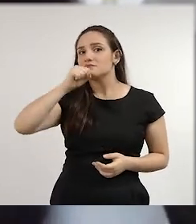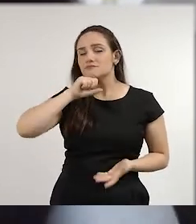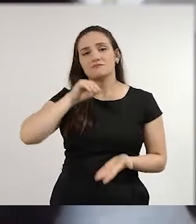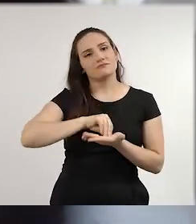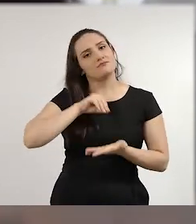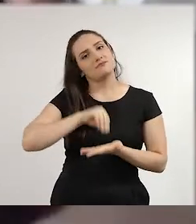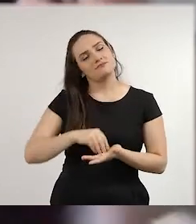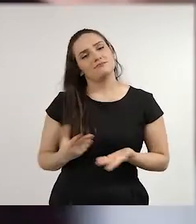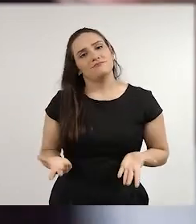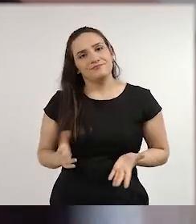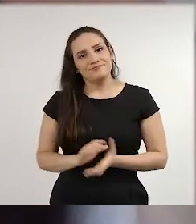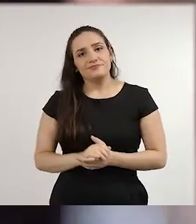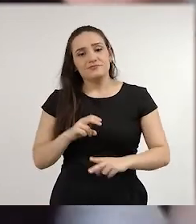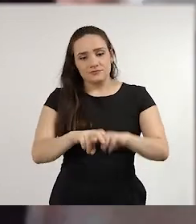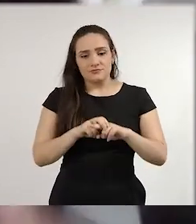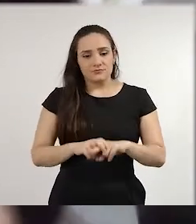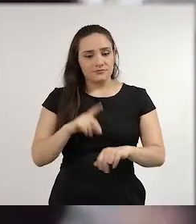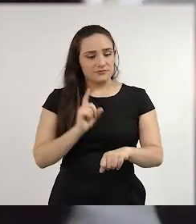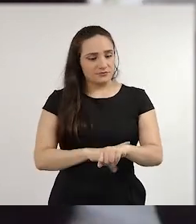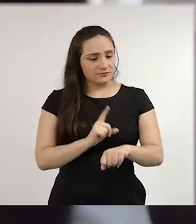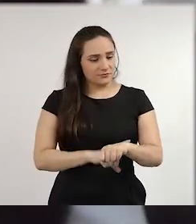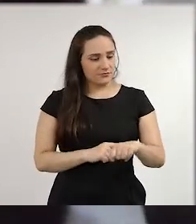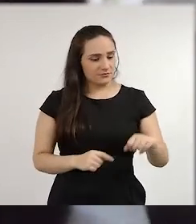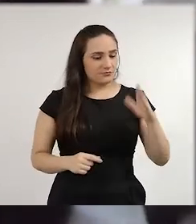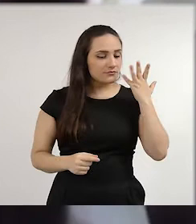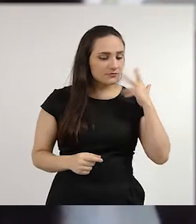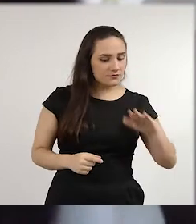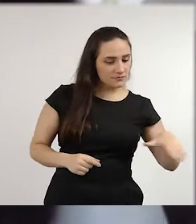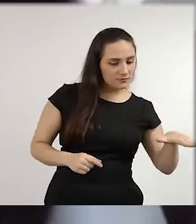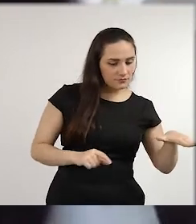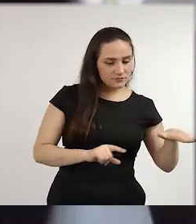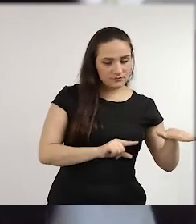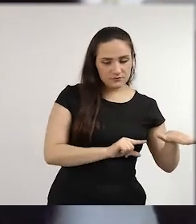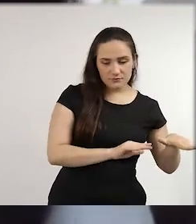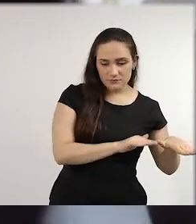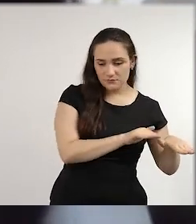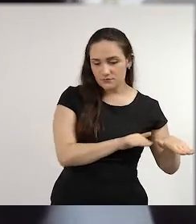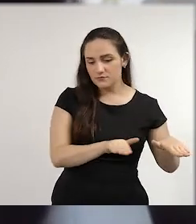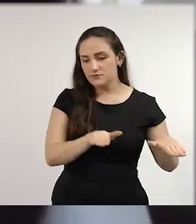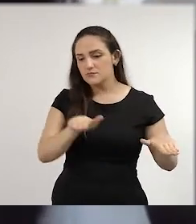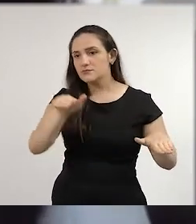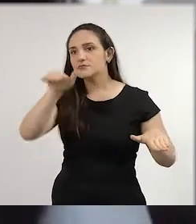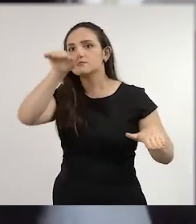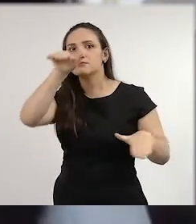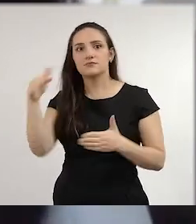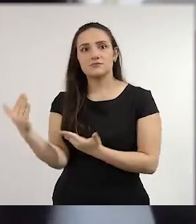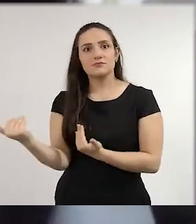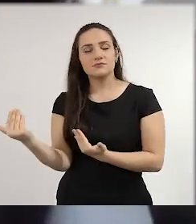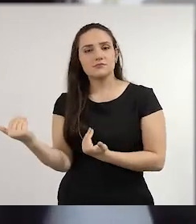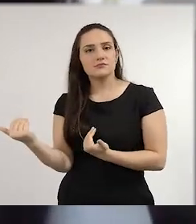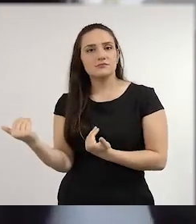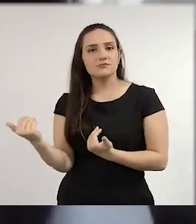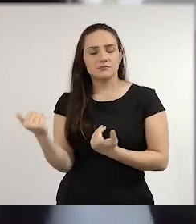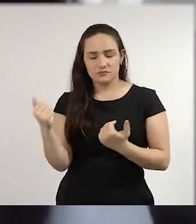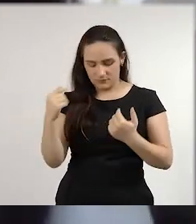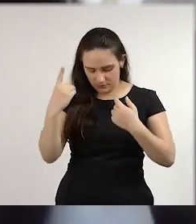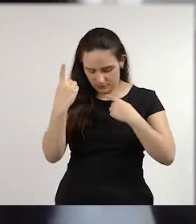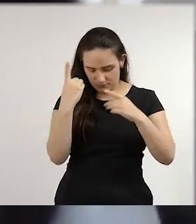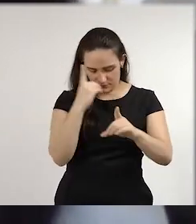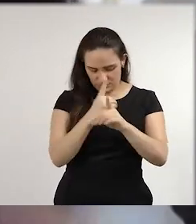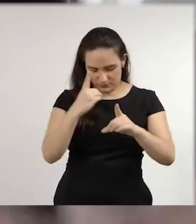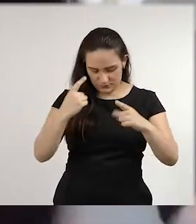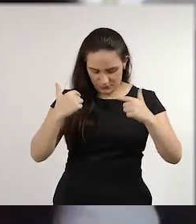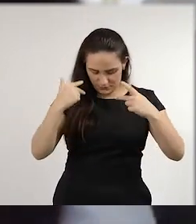né? Então, nesse período de transição da infância para a adolescência, ela está descobrindo o corpo, ele está descobrindo o